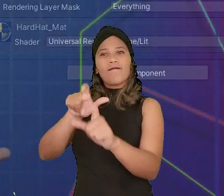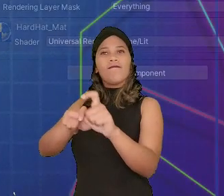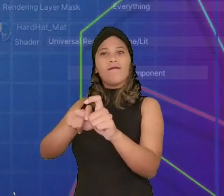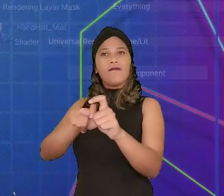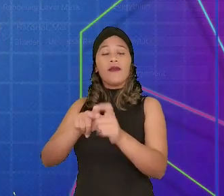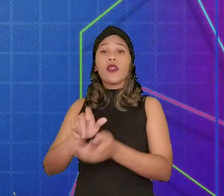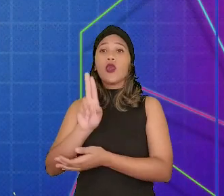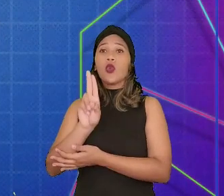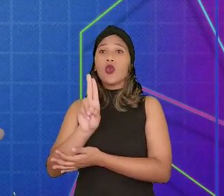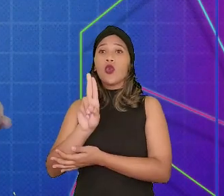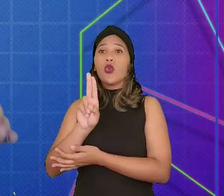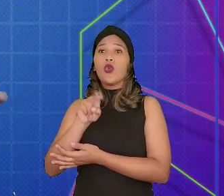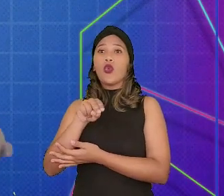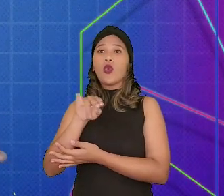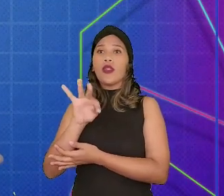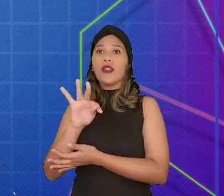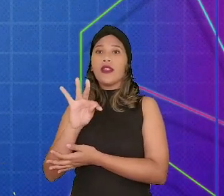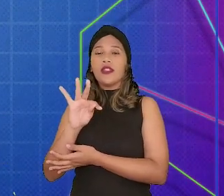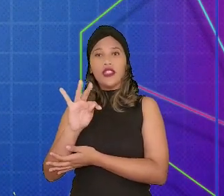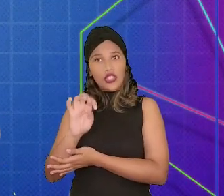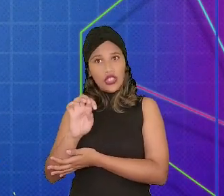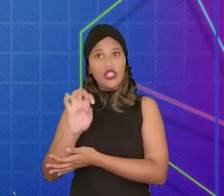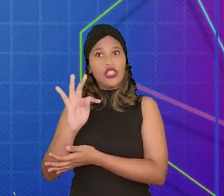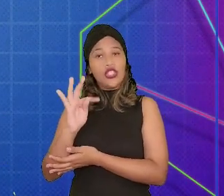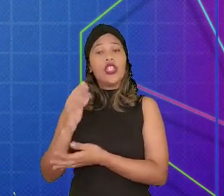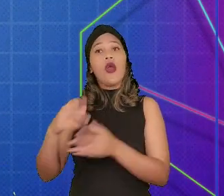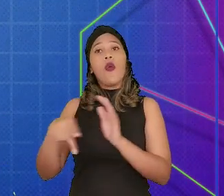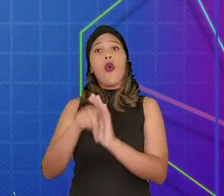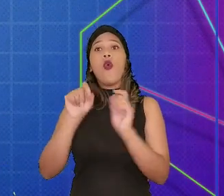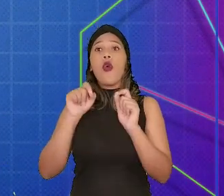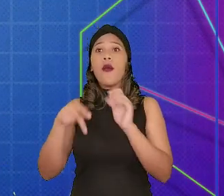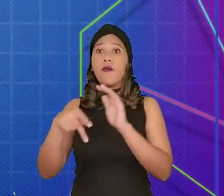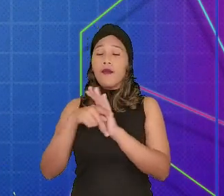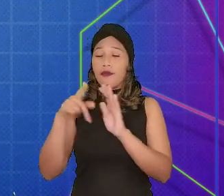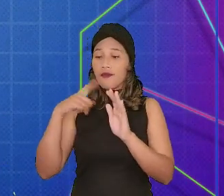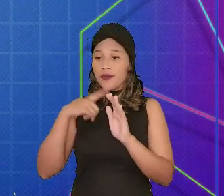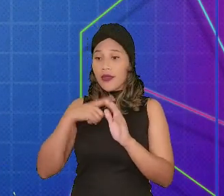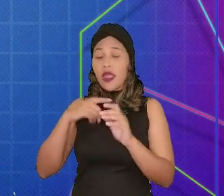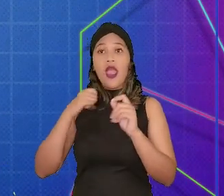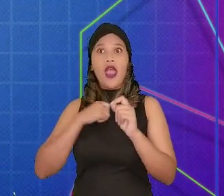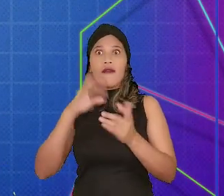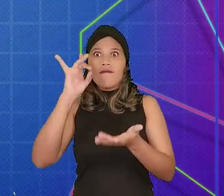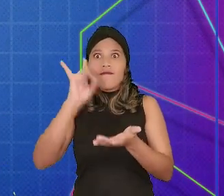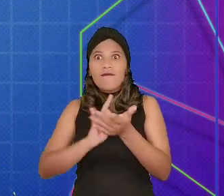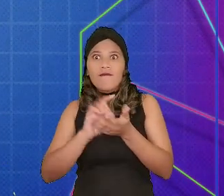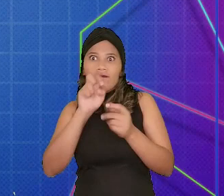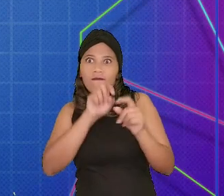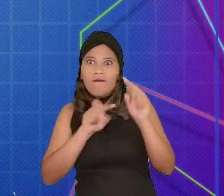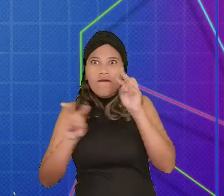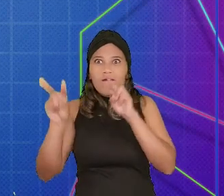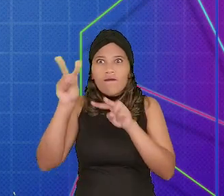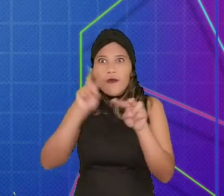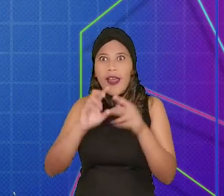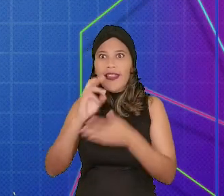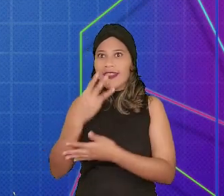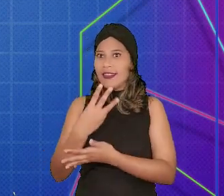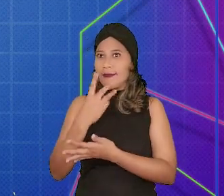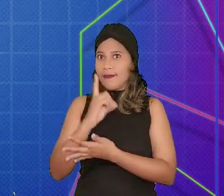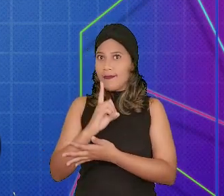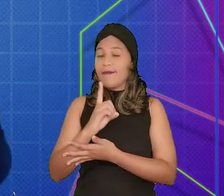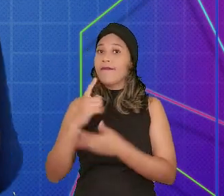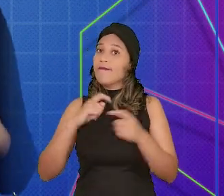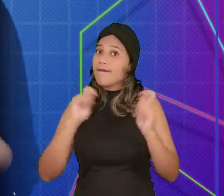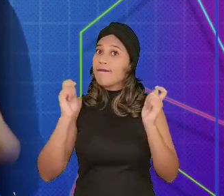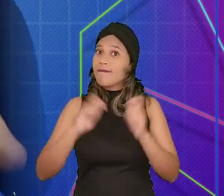função do Unity é que ele suporta o PhysX, um aspecto que é responsável por aumentar o realismo em jogos tridimensionais, ou